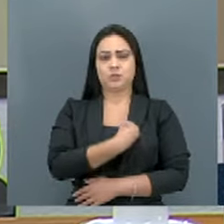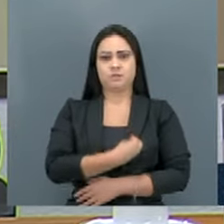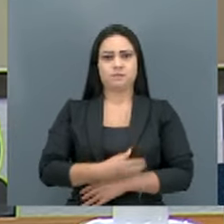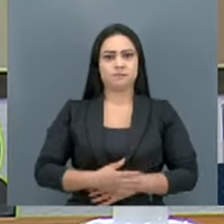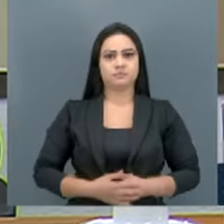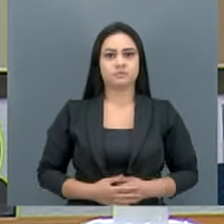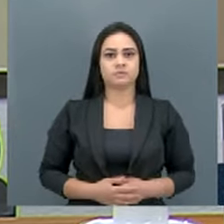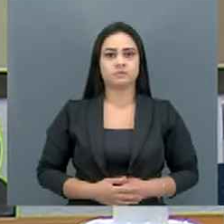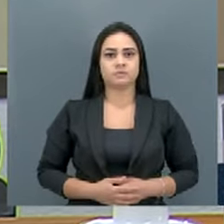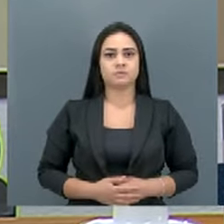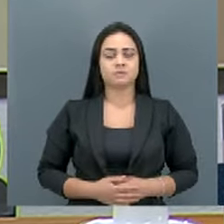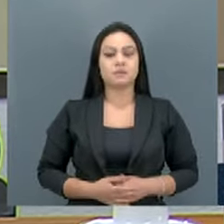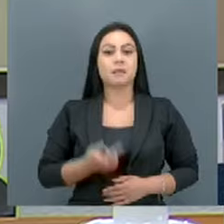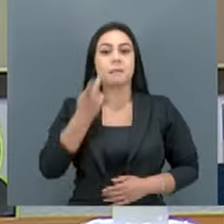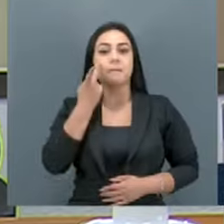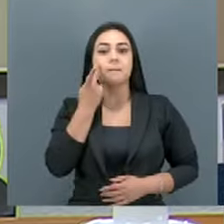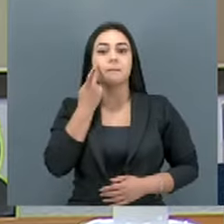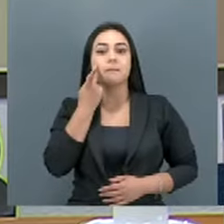para